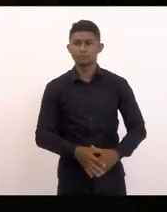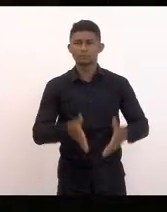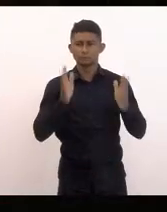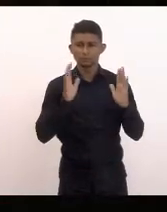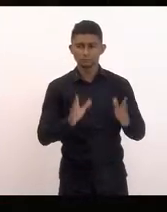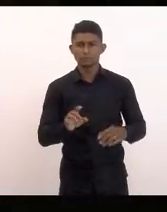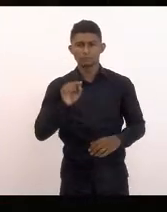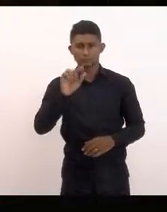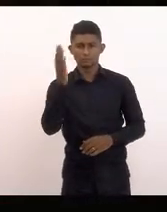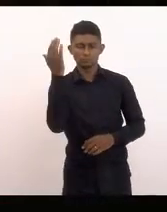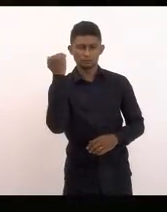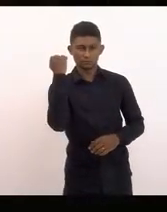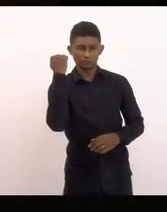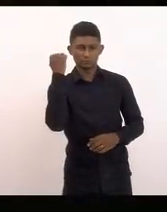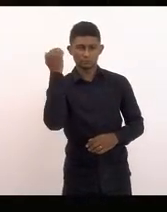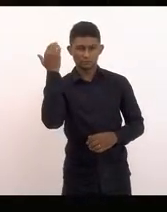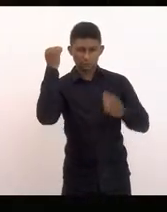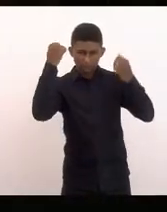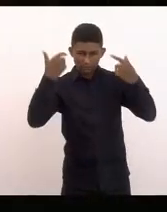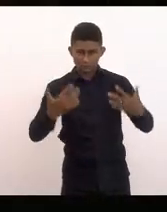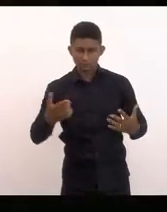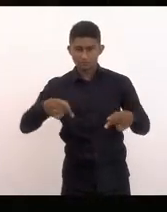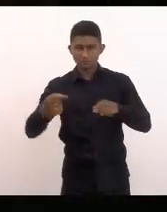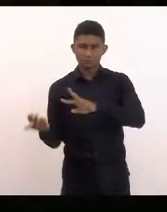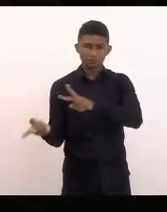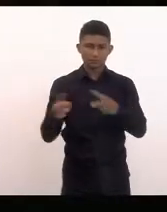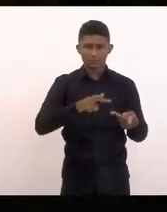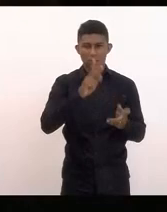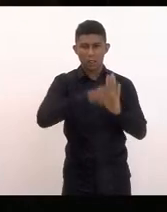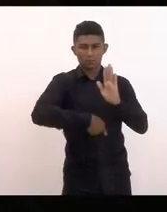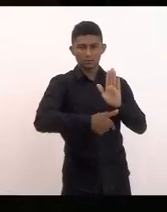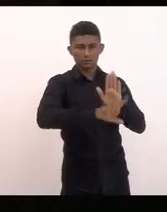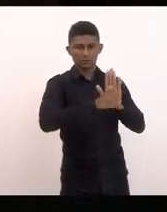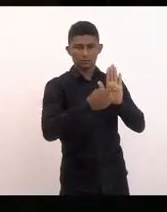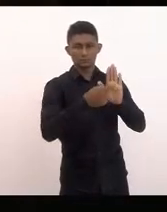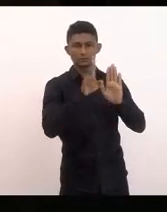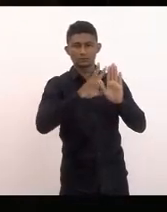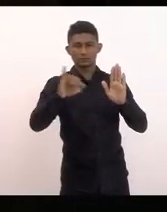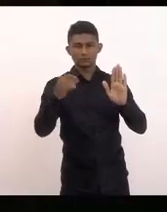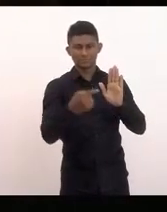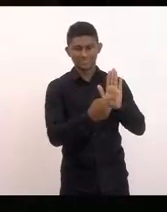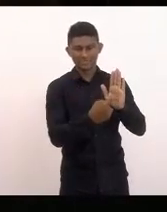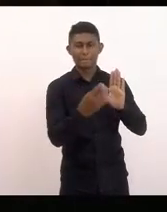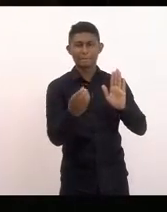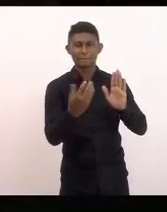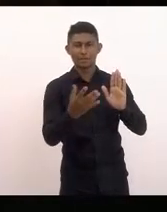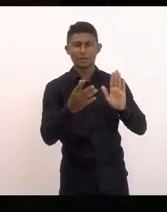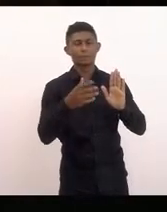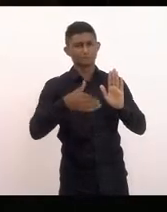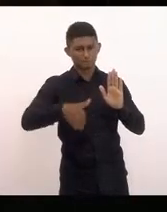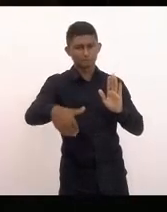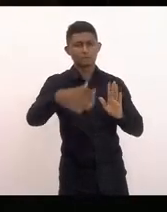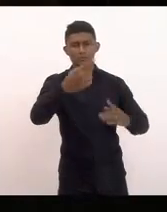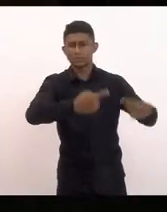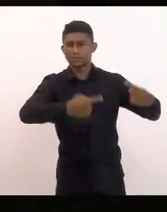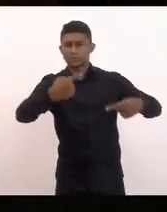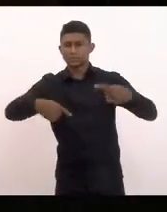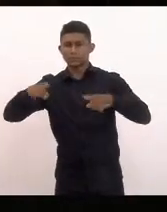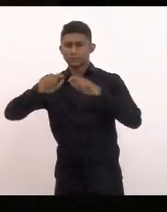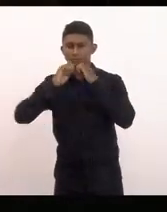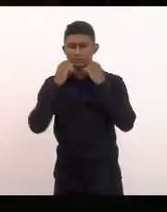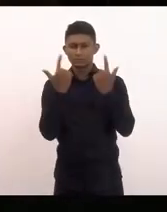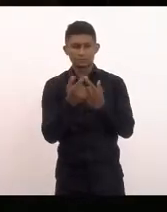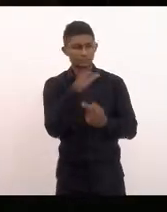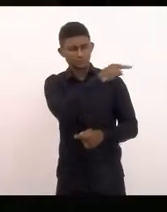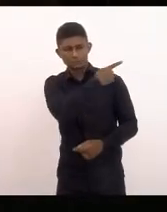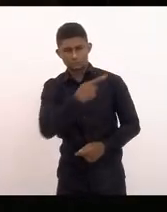falava, vai encaminhar para esta casa um projeto de lei. Um projeto de lei para ser debatido na Assembleia. O presidente André Siciliano já